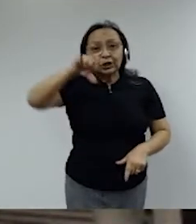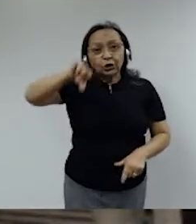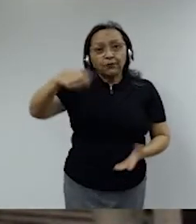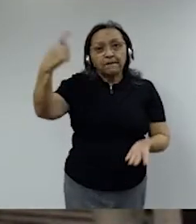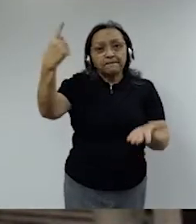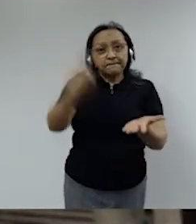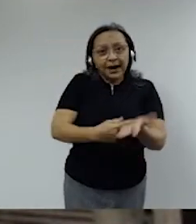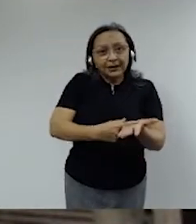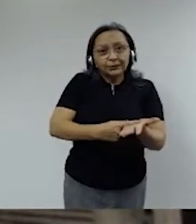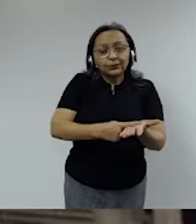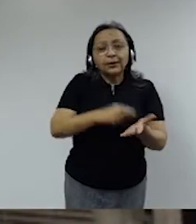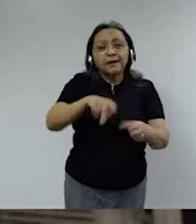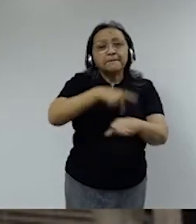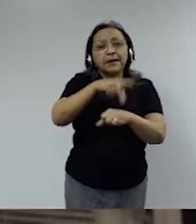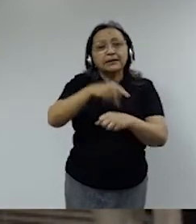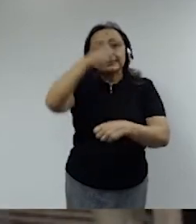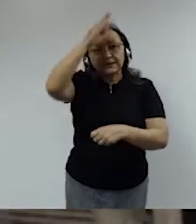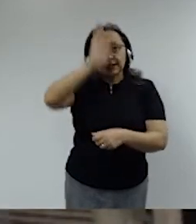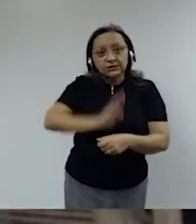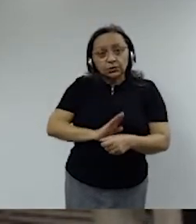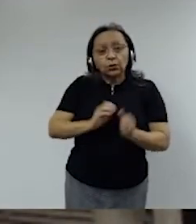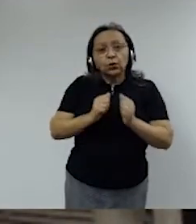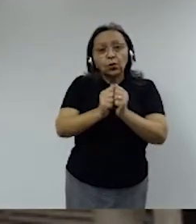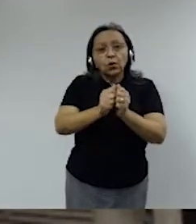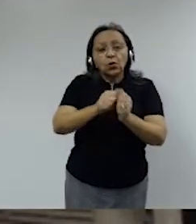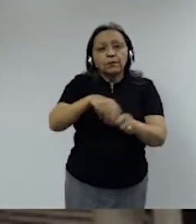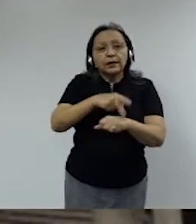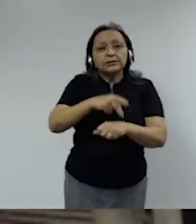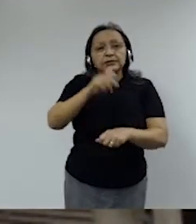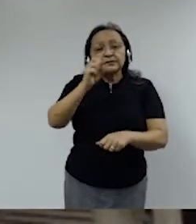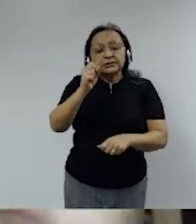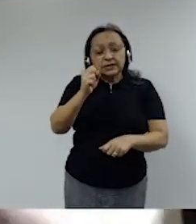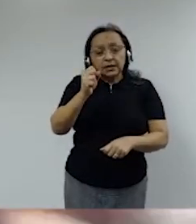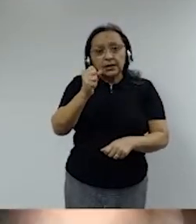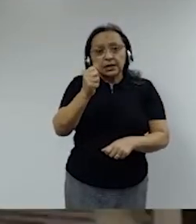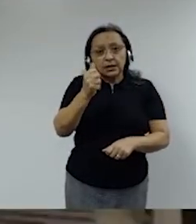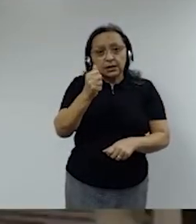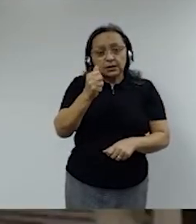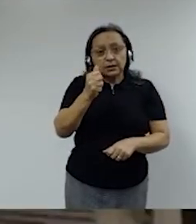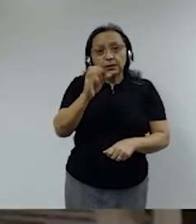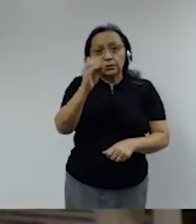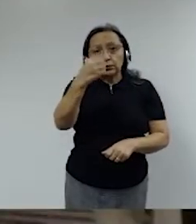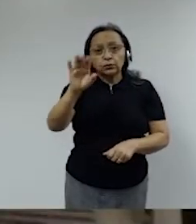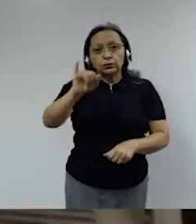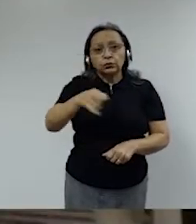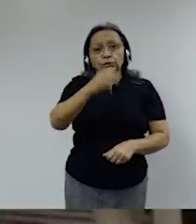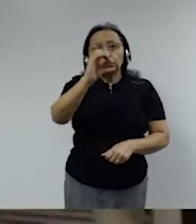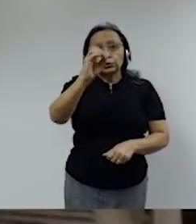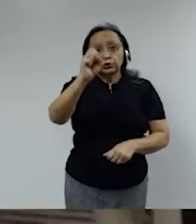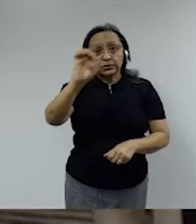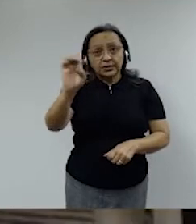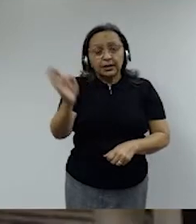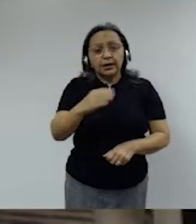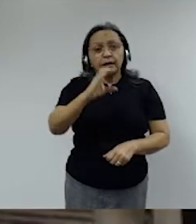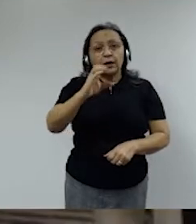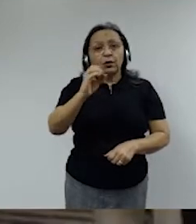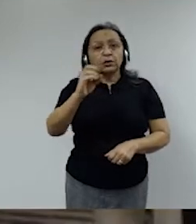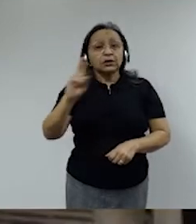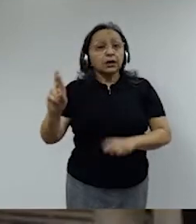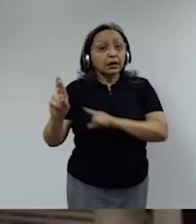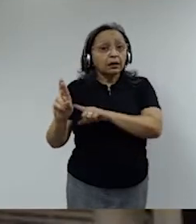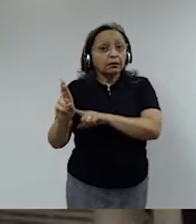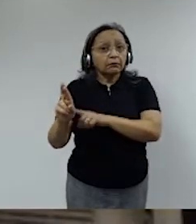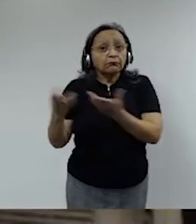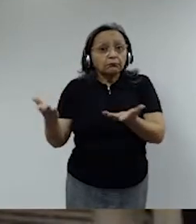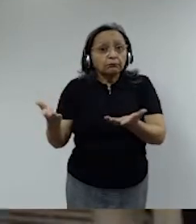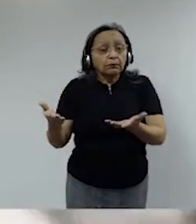São José da Costa Rica. Mas o professor Flávio falou sobre carne é luta e ser cristão. Ora, o